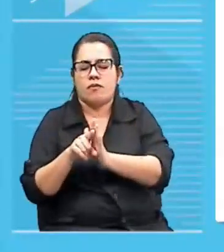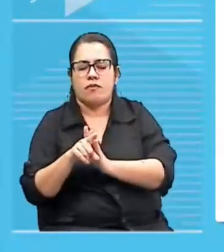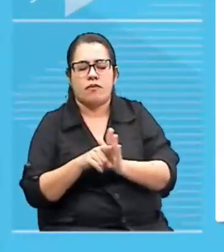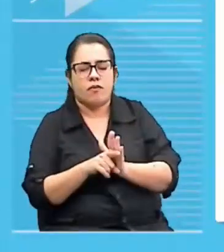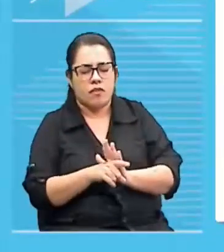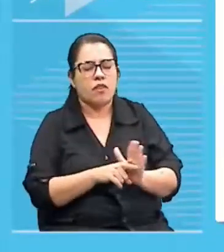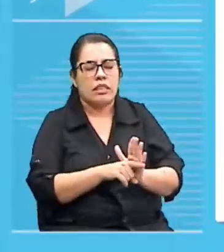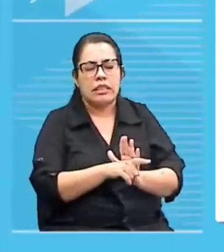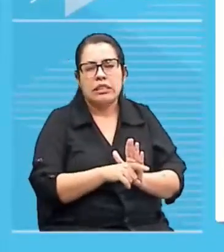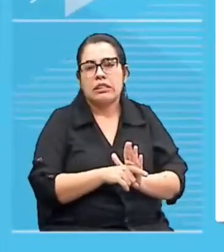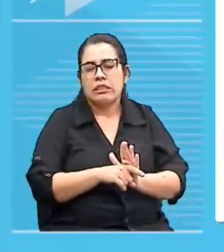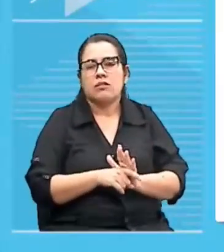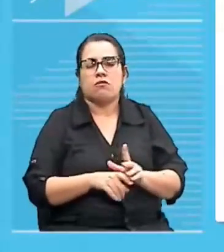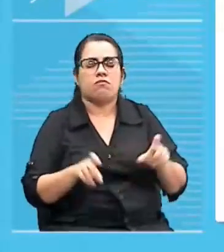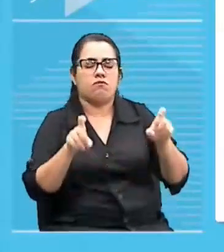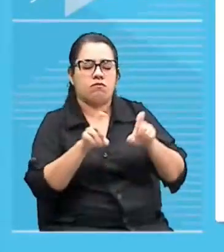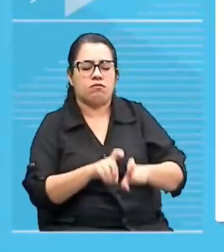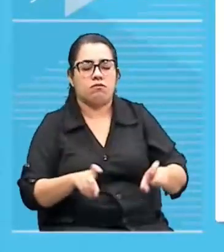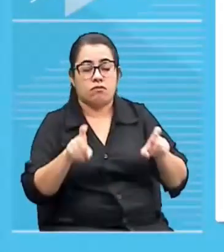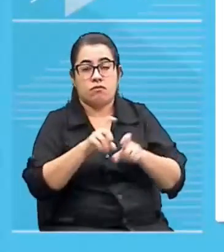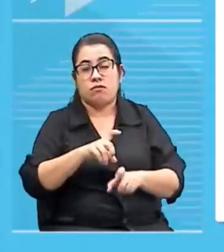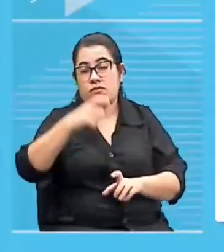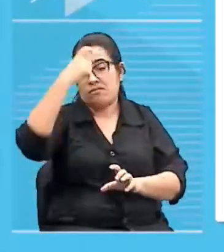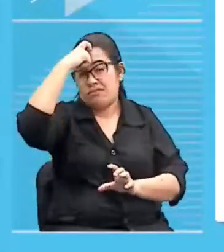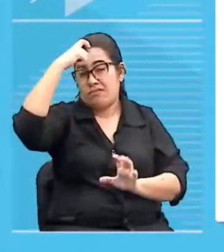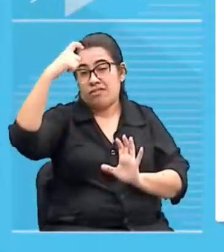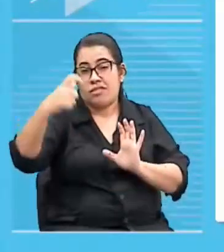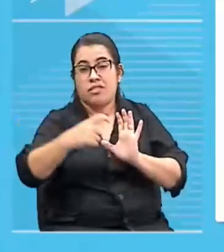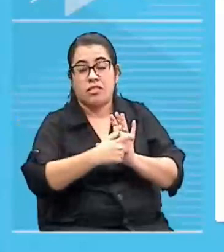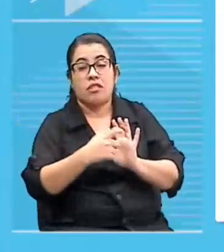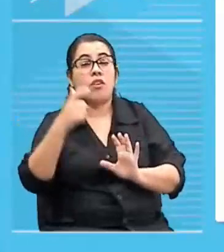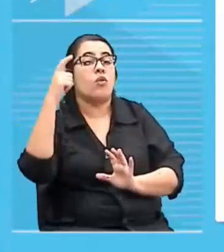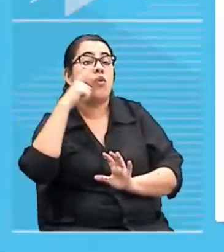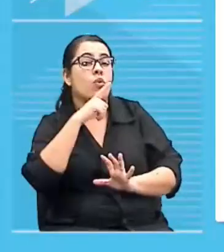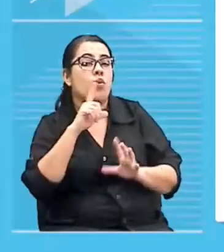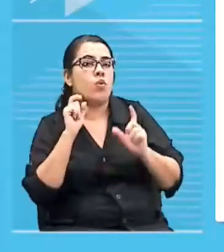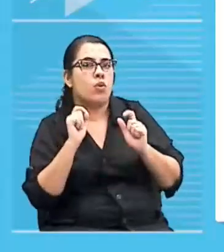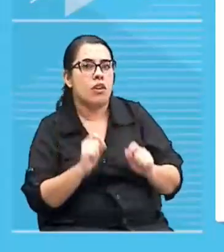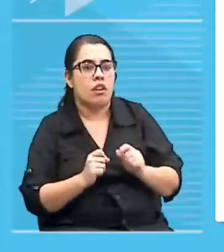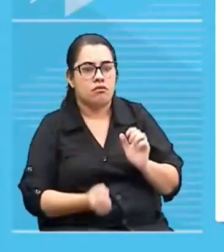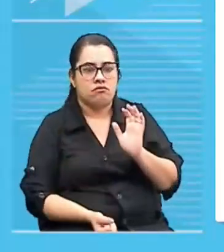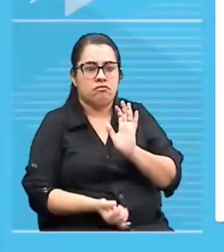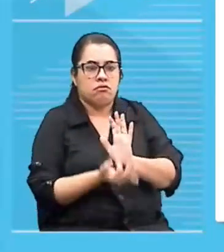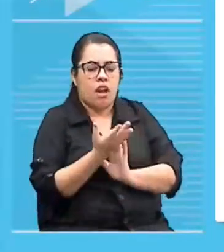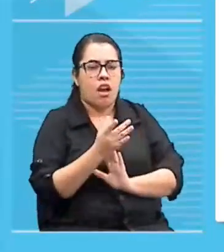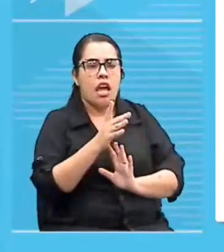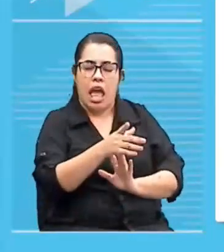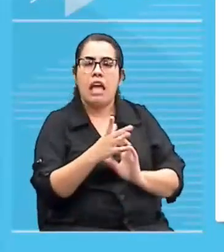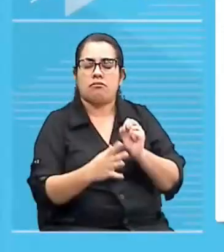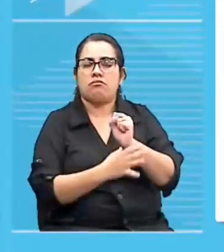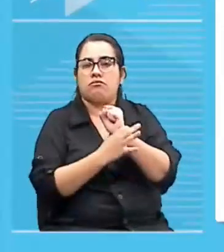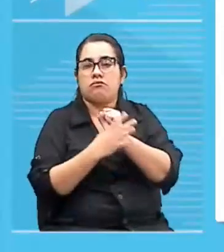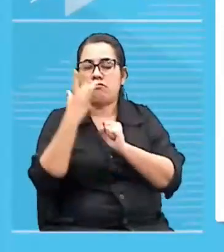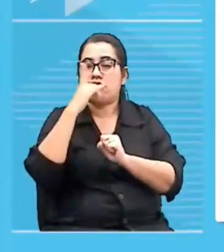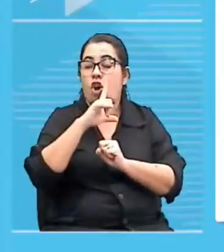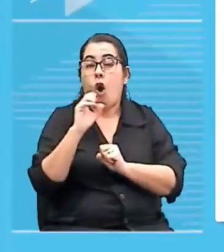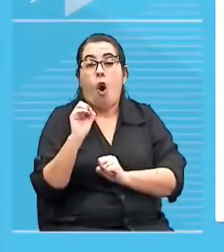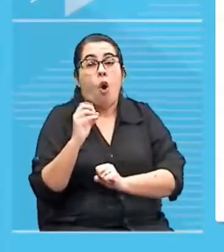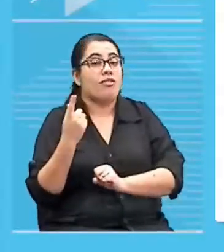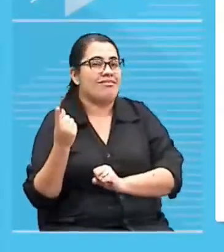de uma inteligência computacional e artificial, ele consegue determinar se aquela construção é segura ou